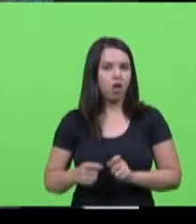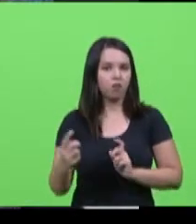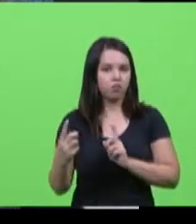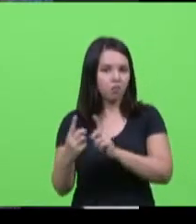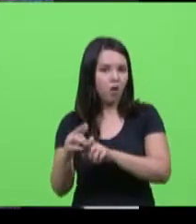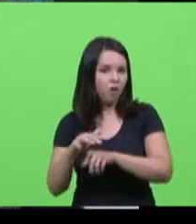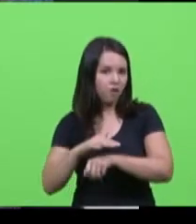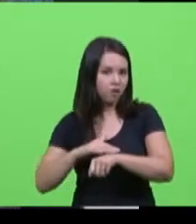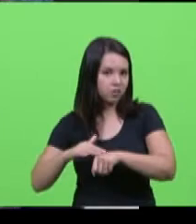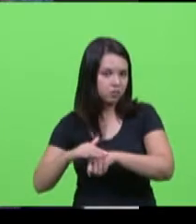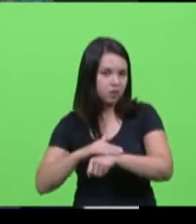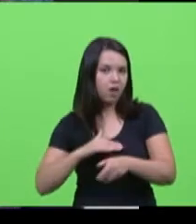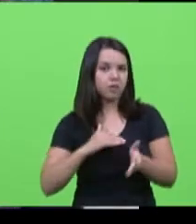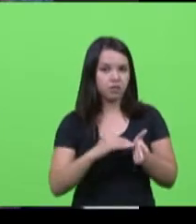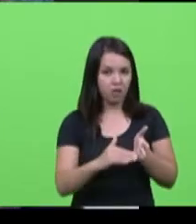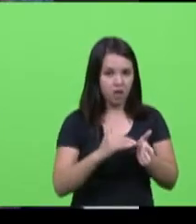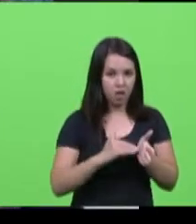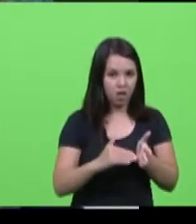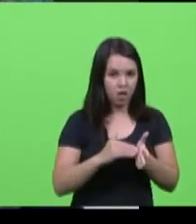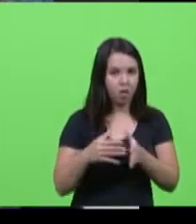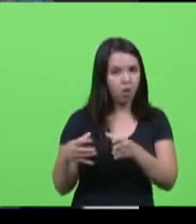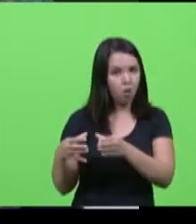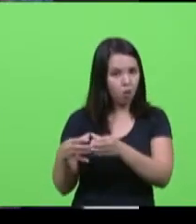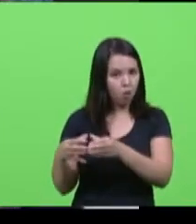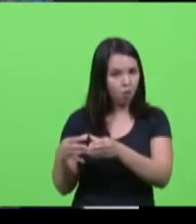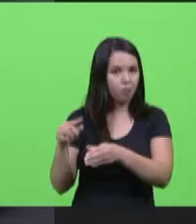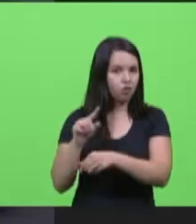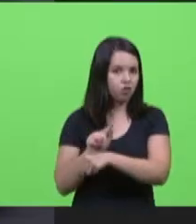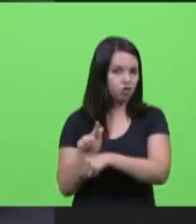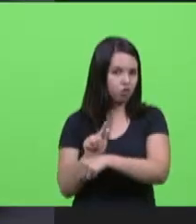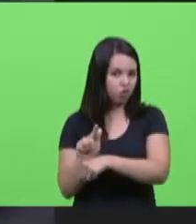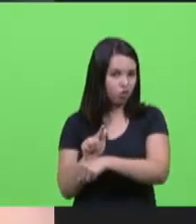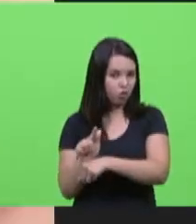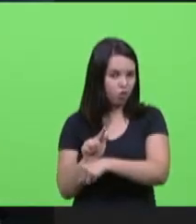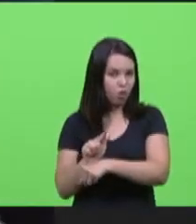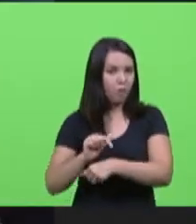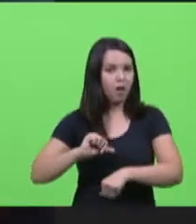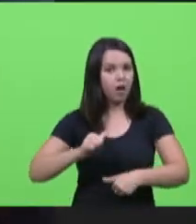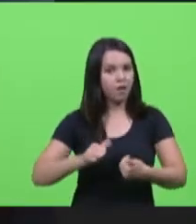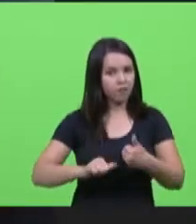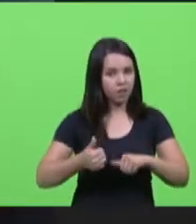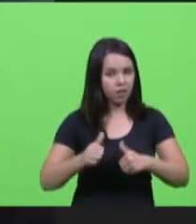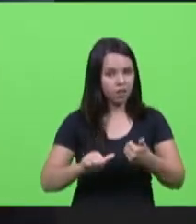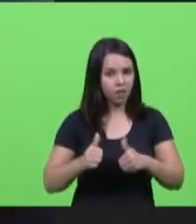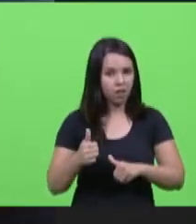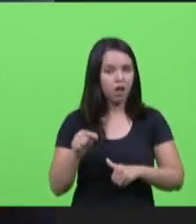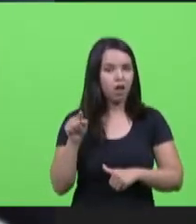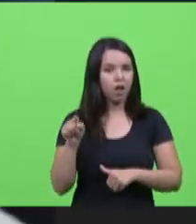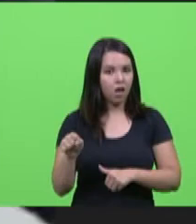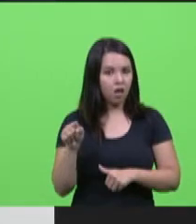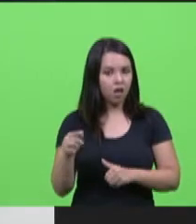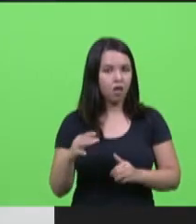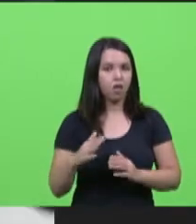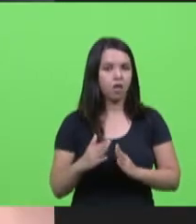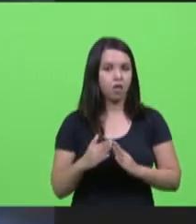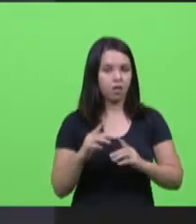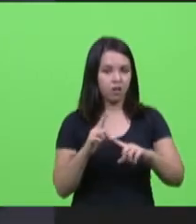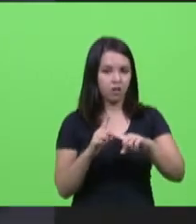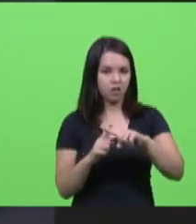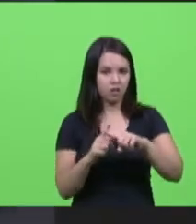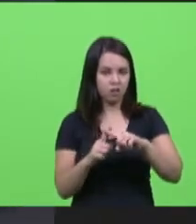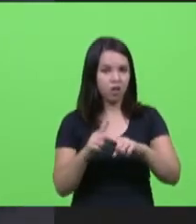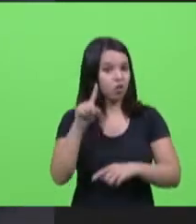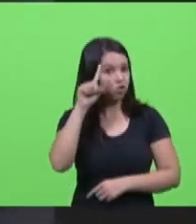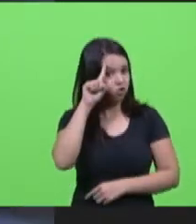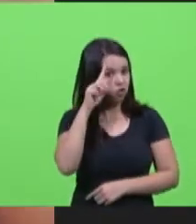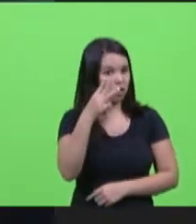com o comitê gestor também, para avaliar essa posição das igrejas. É claro que dia 30 de abril